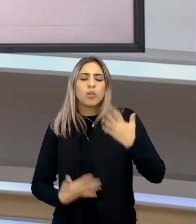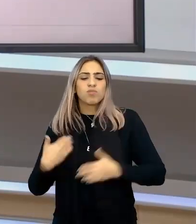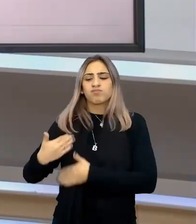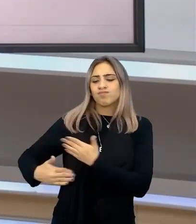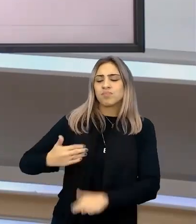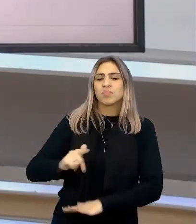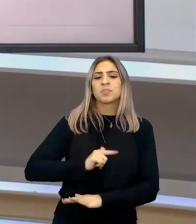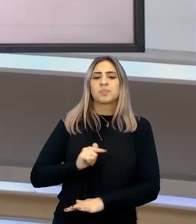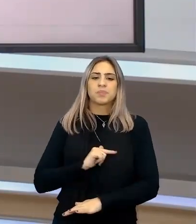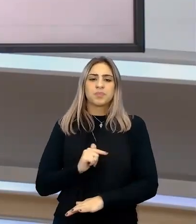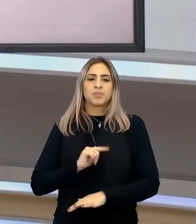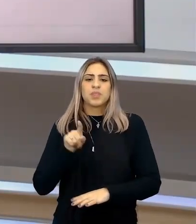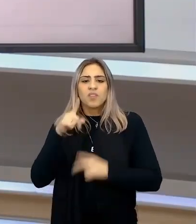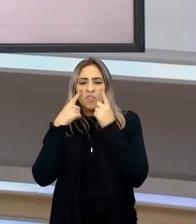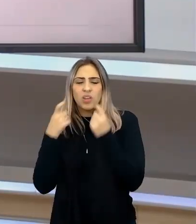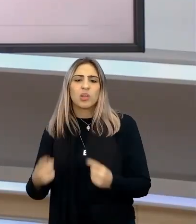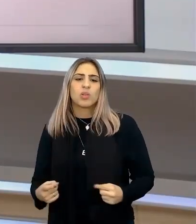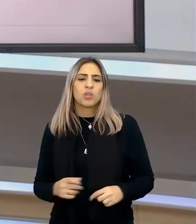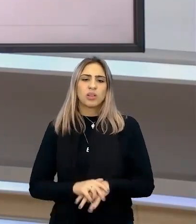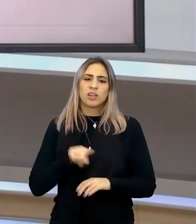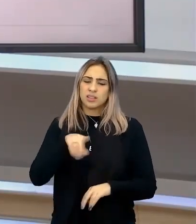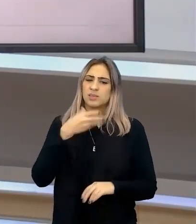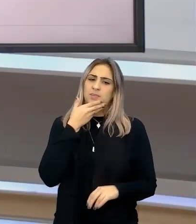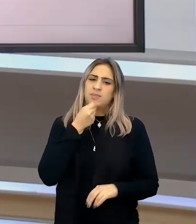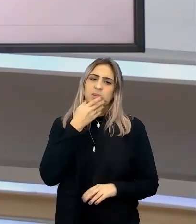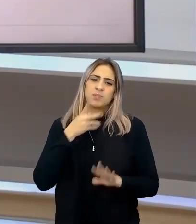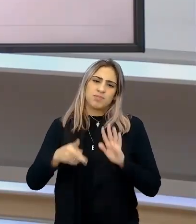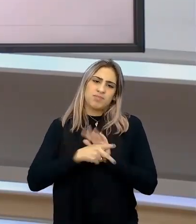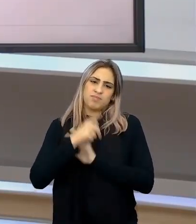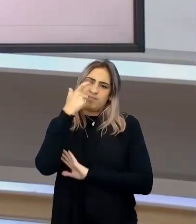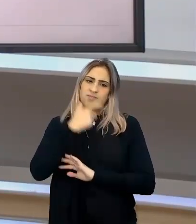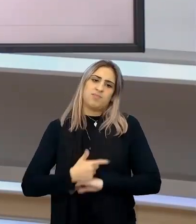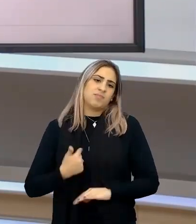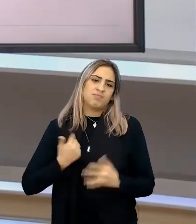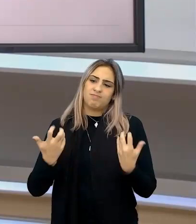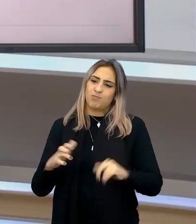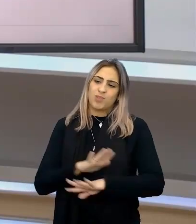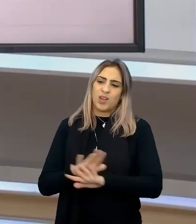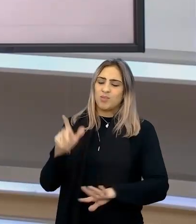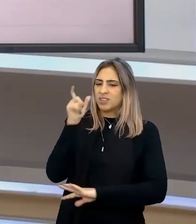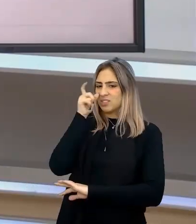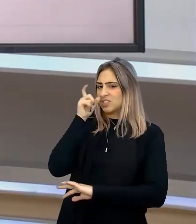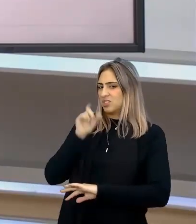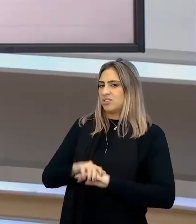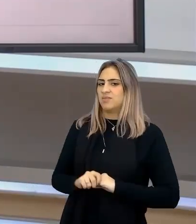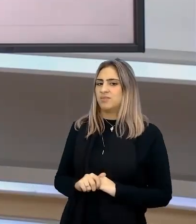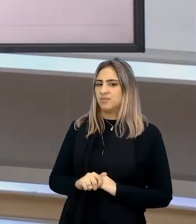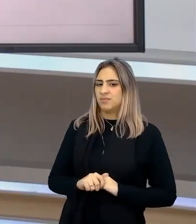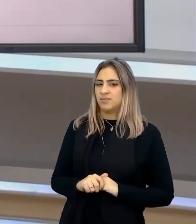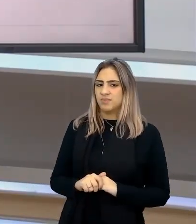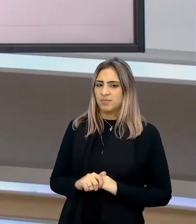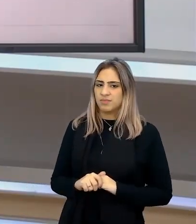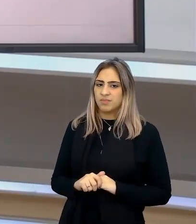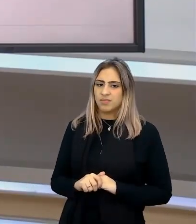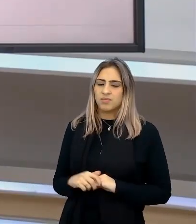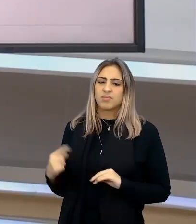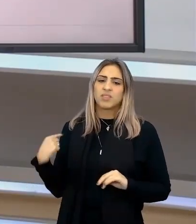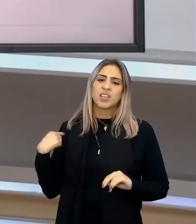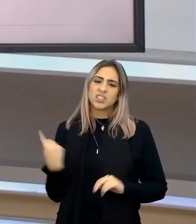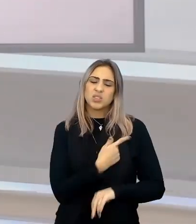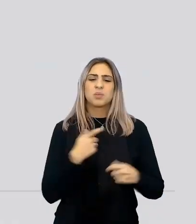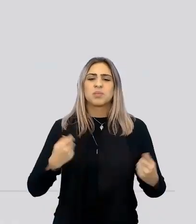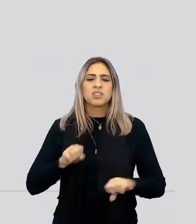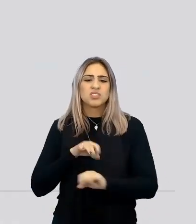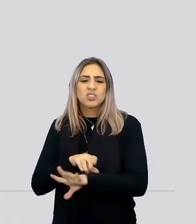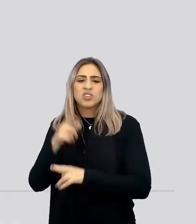esse conteúdo extremamente violento, esse menino mesmo, por conta própria, fala, eu não quero mais assistir isso. A gente precisa ensinar